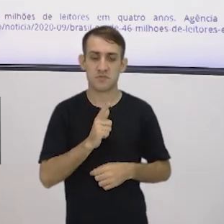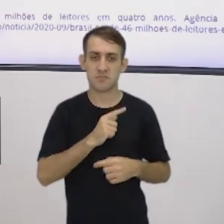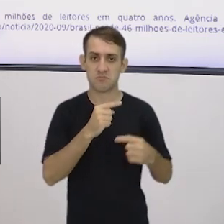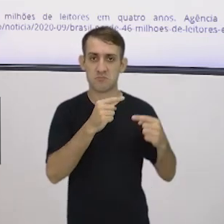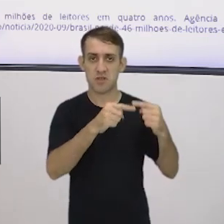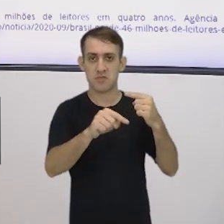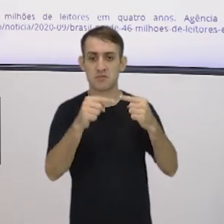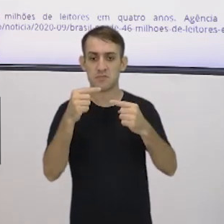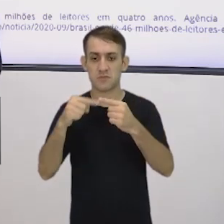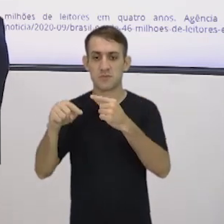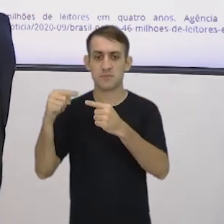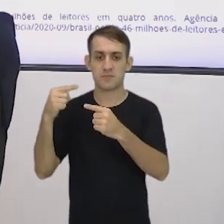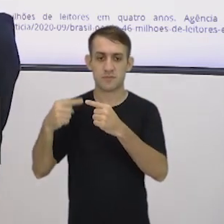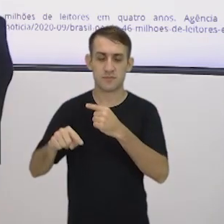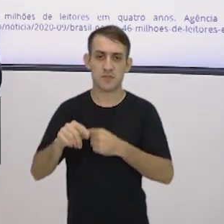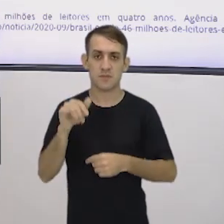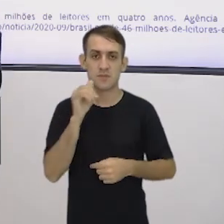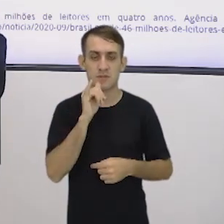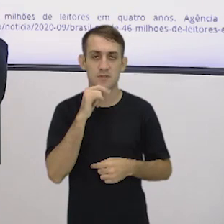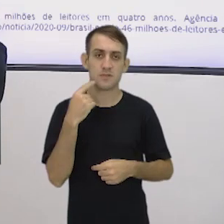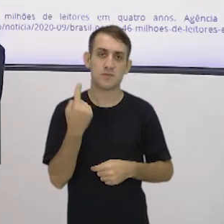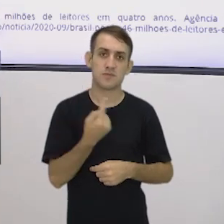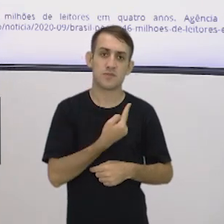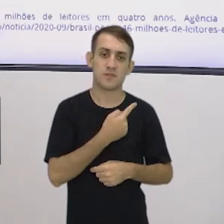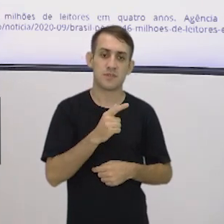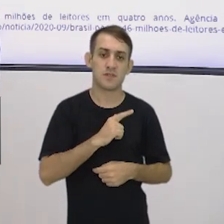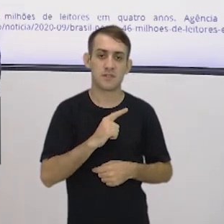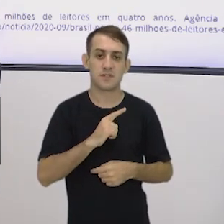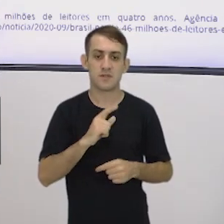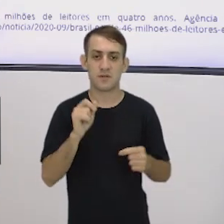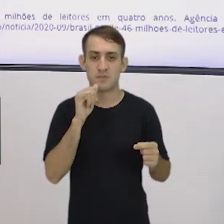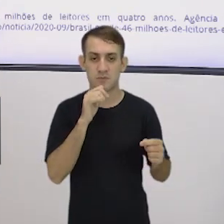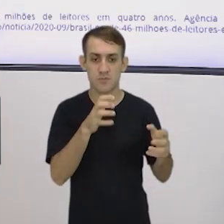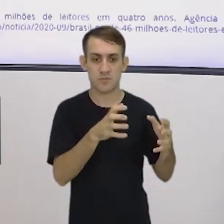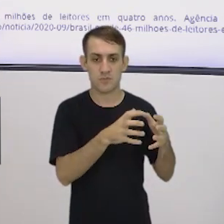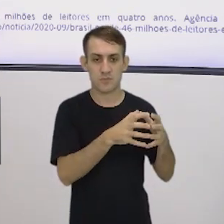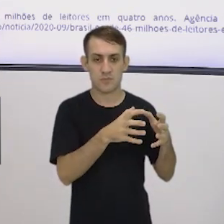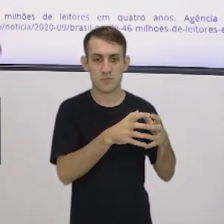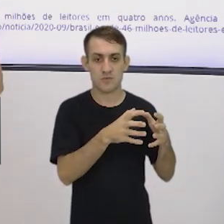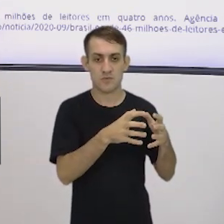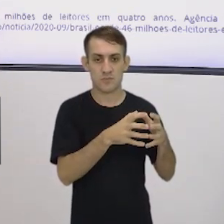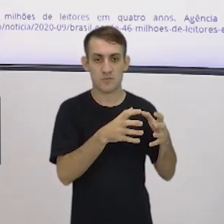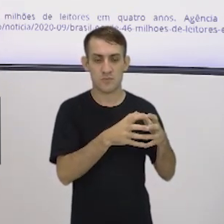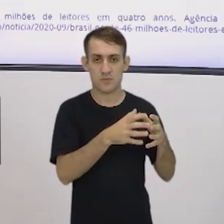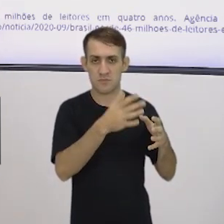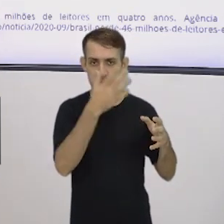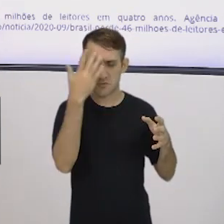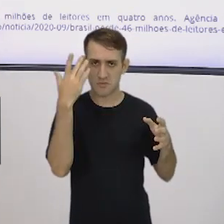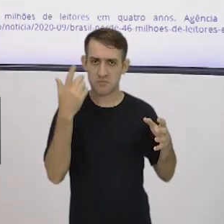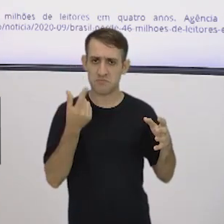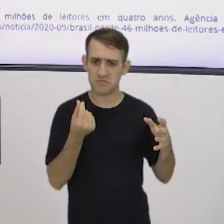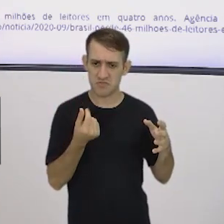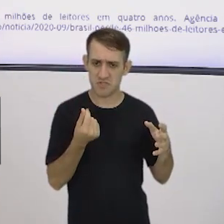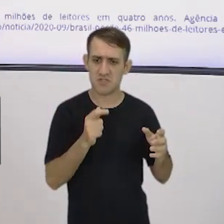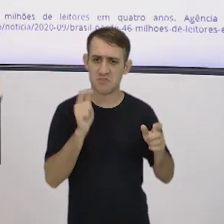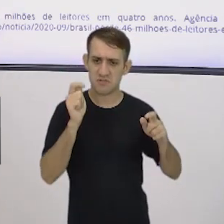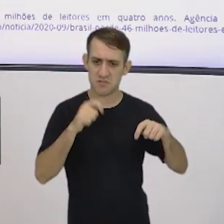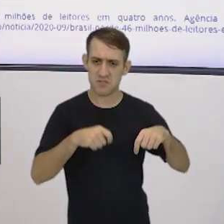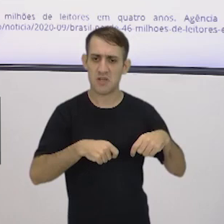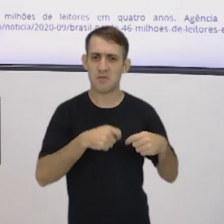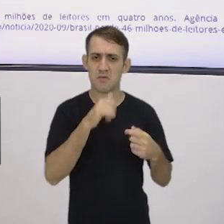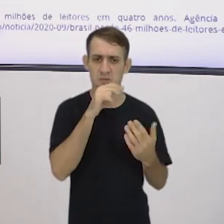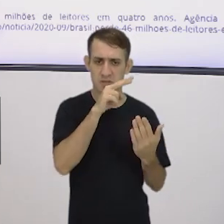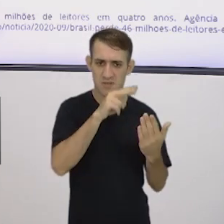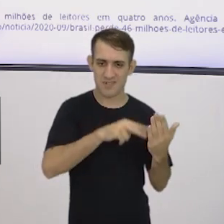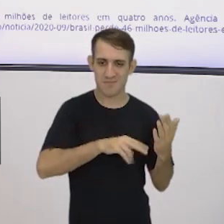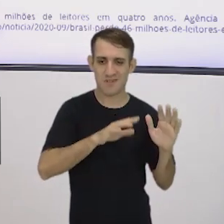até, onde você tem uma classe mais privilegiada, podendo consumir mais, você